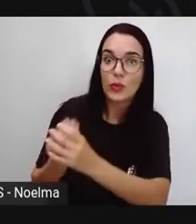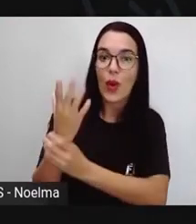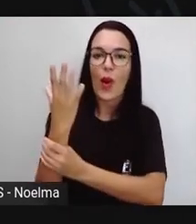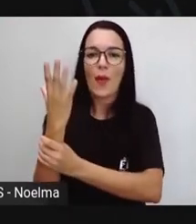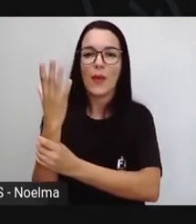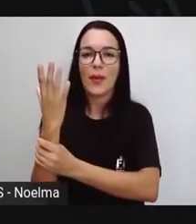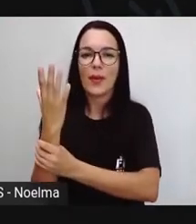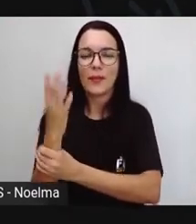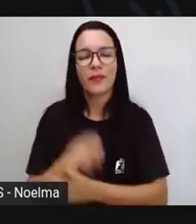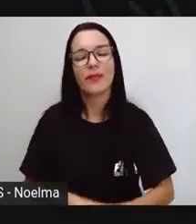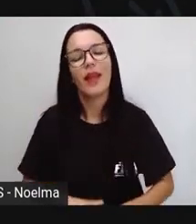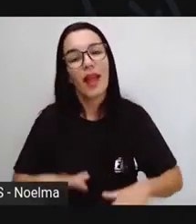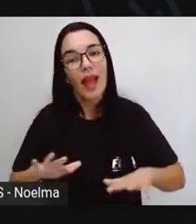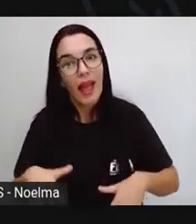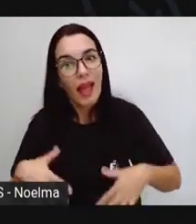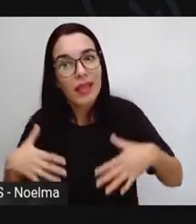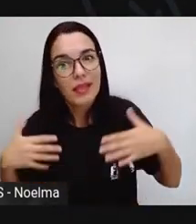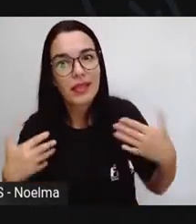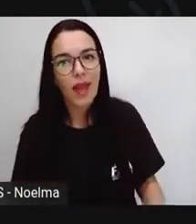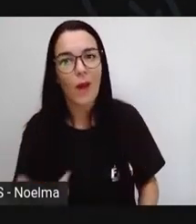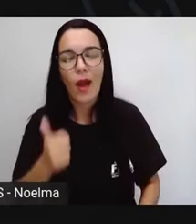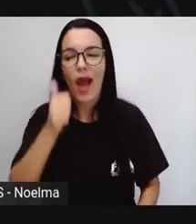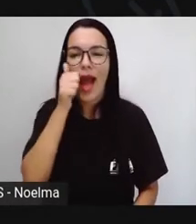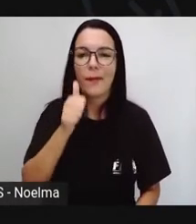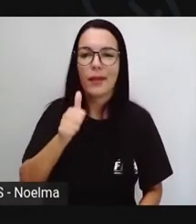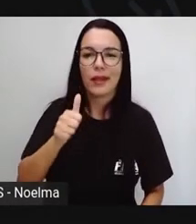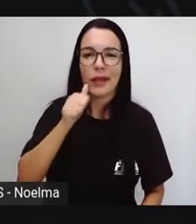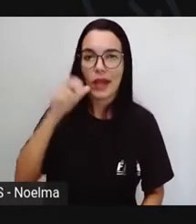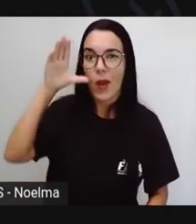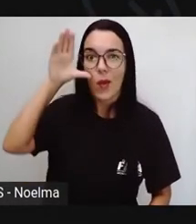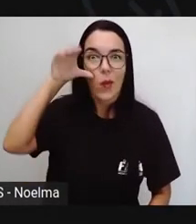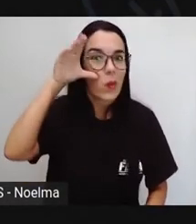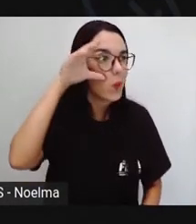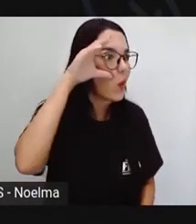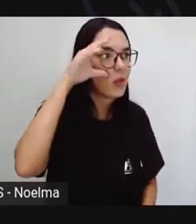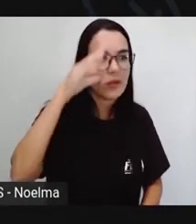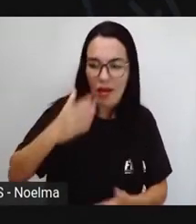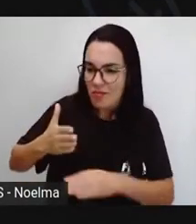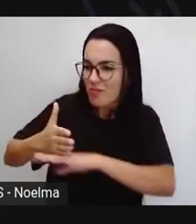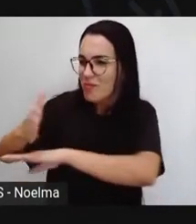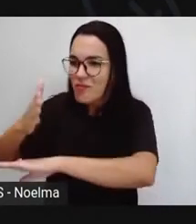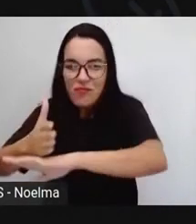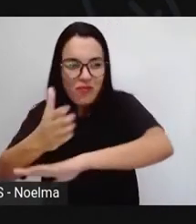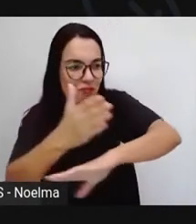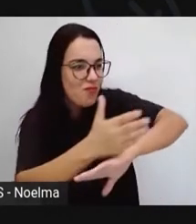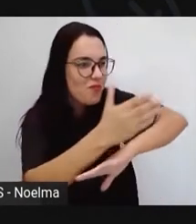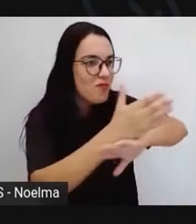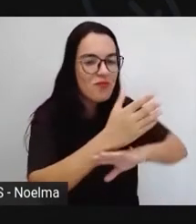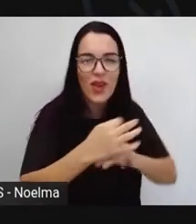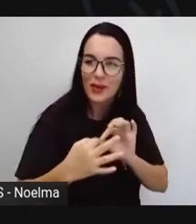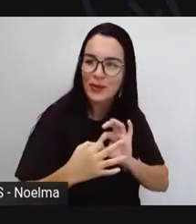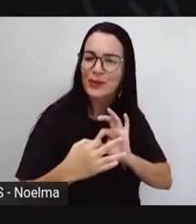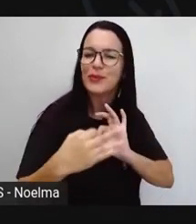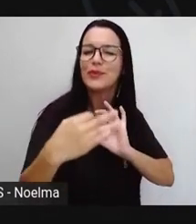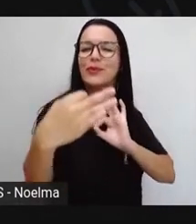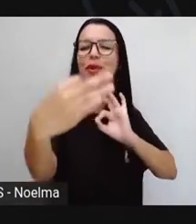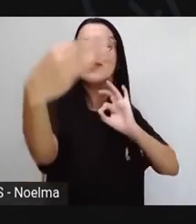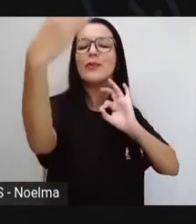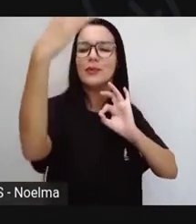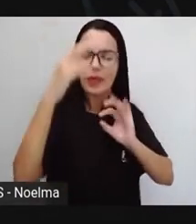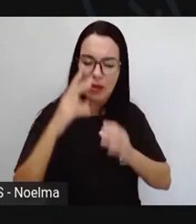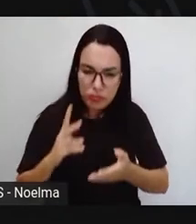E assim a menina curiosa foi longe. Cada dia um pouco mais longe.